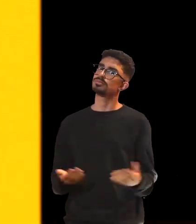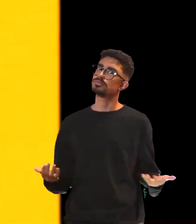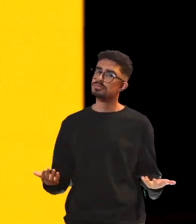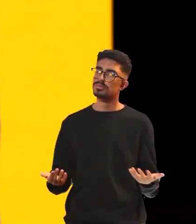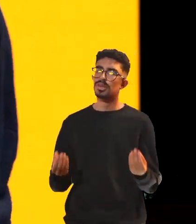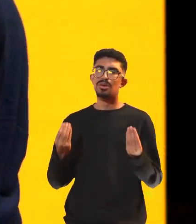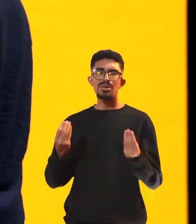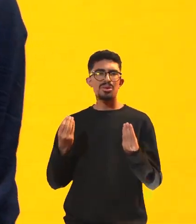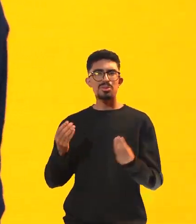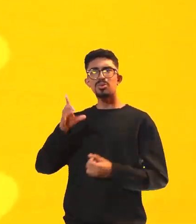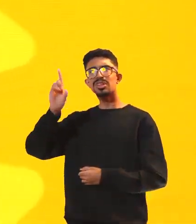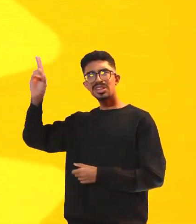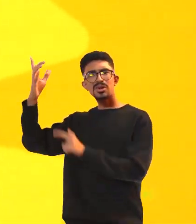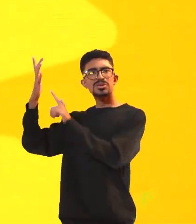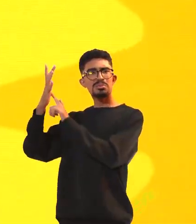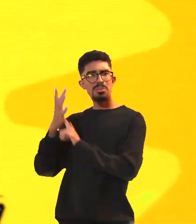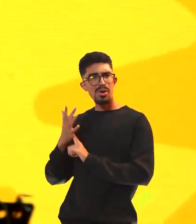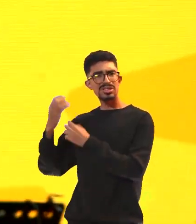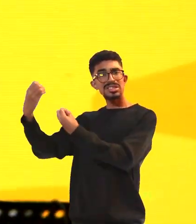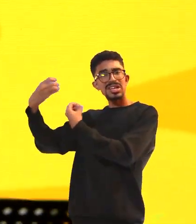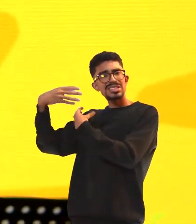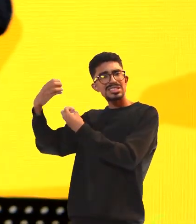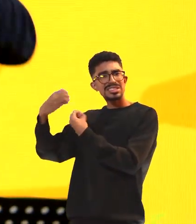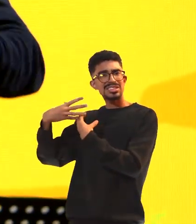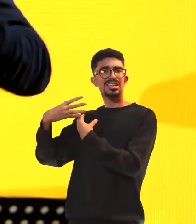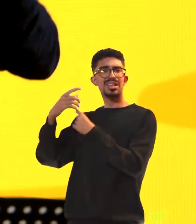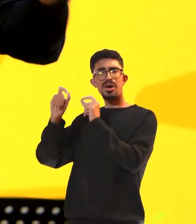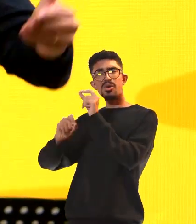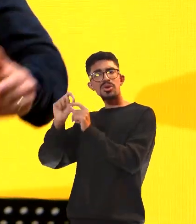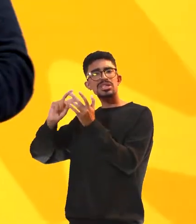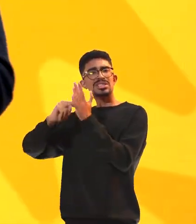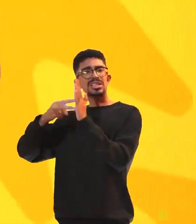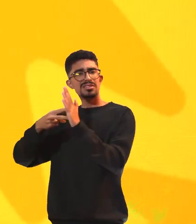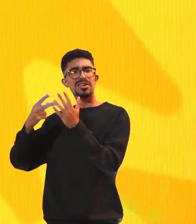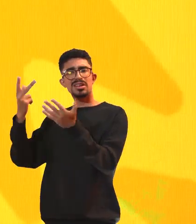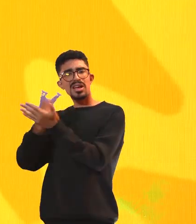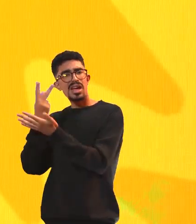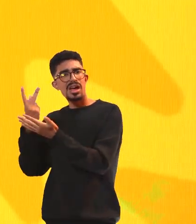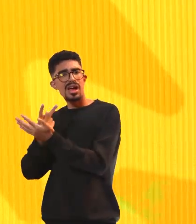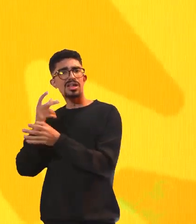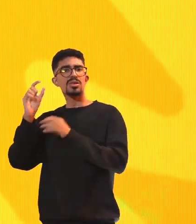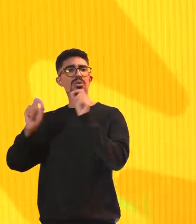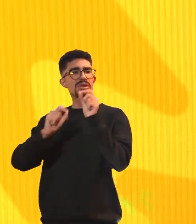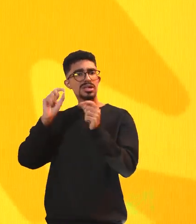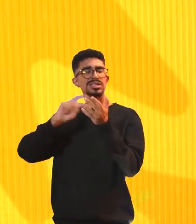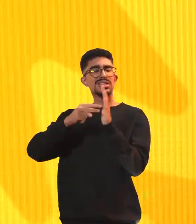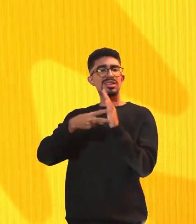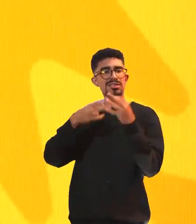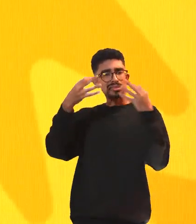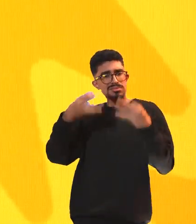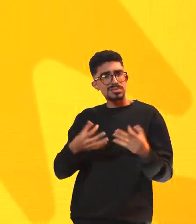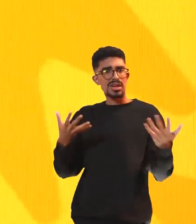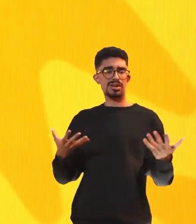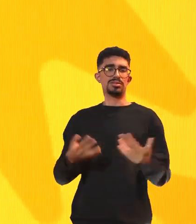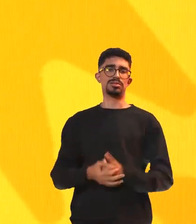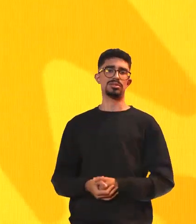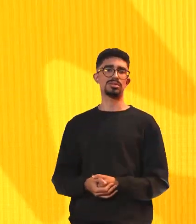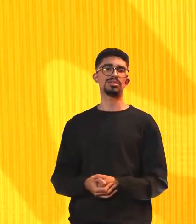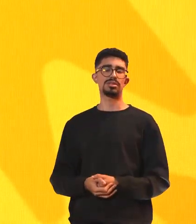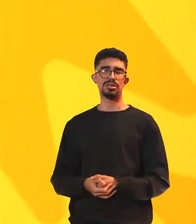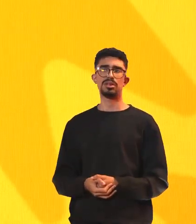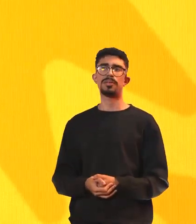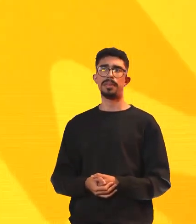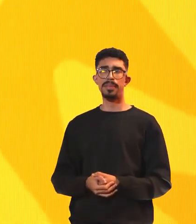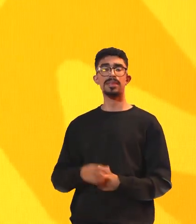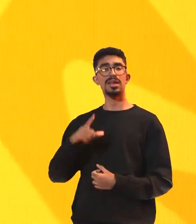gente entenda isso. E não seja moldado pelos padrões do nosso tempo, em nome de Jesus. Existe uma verdade